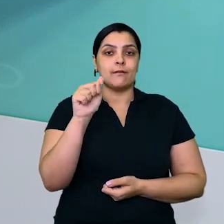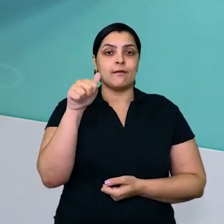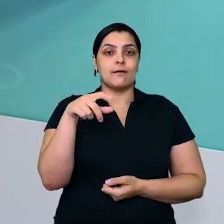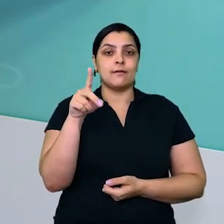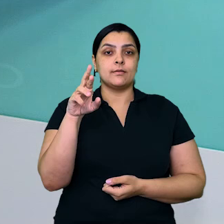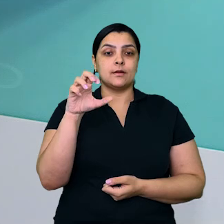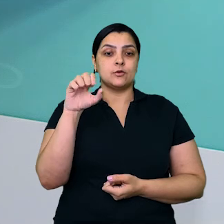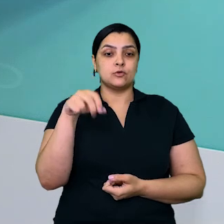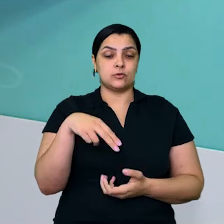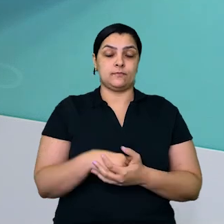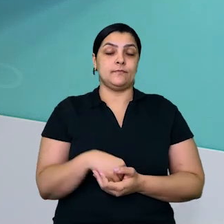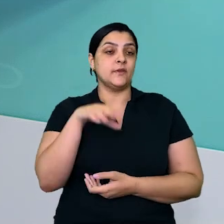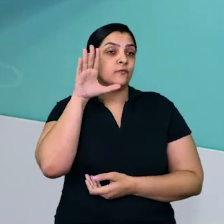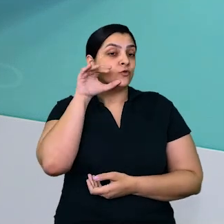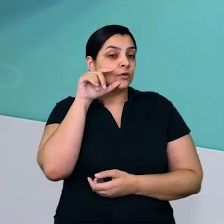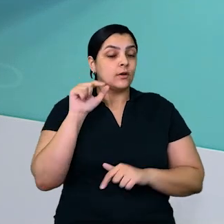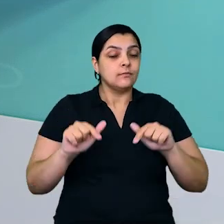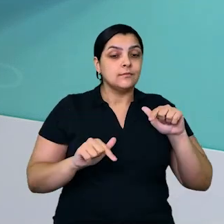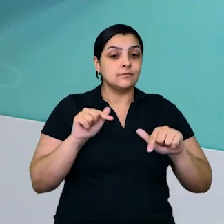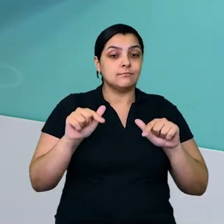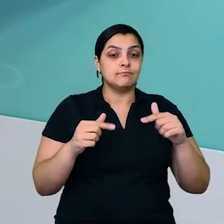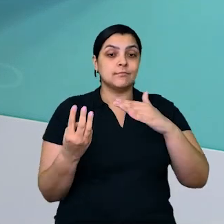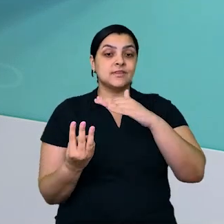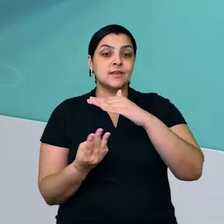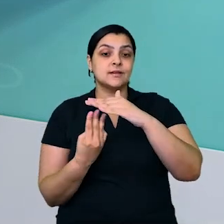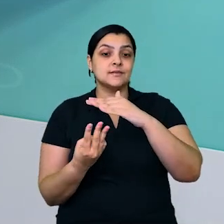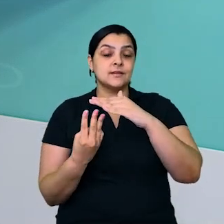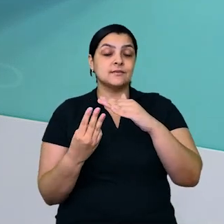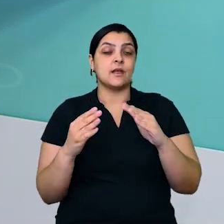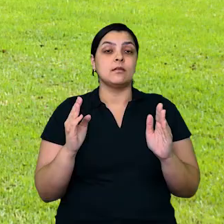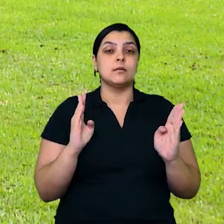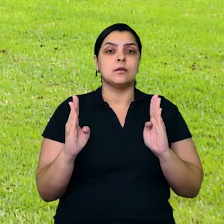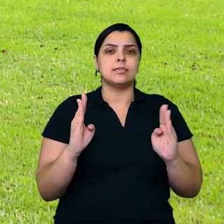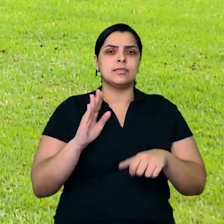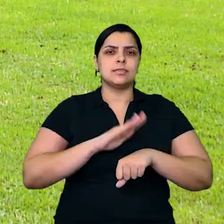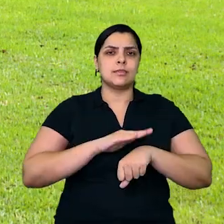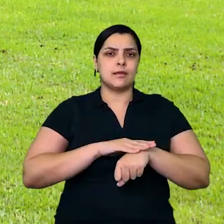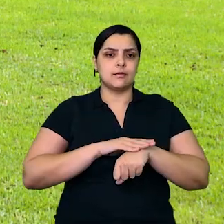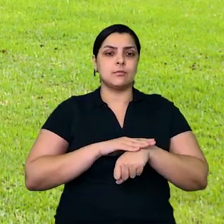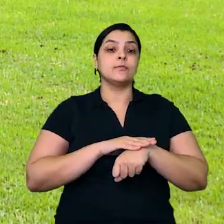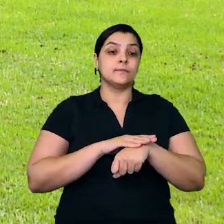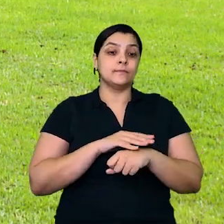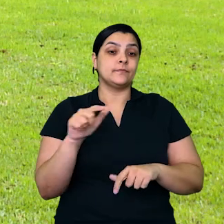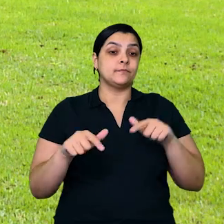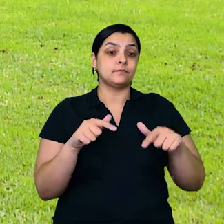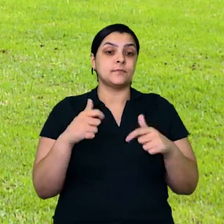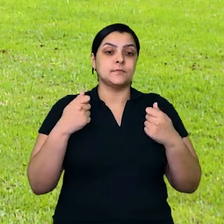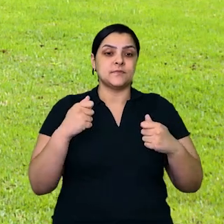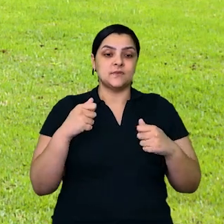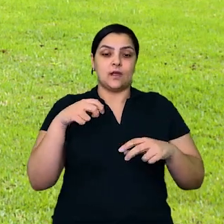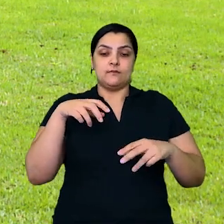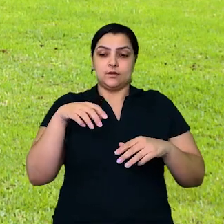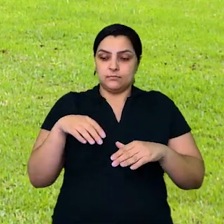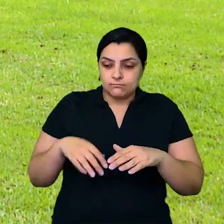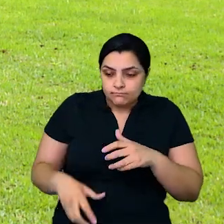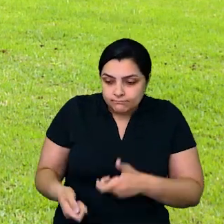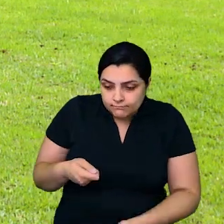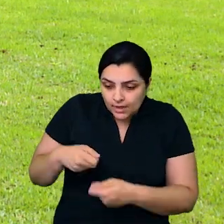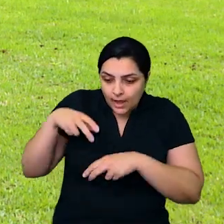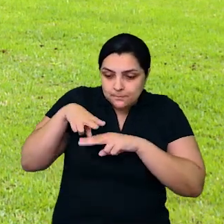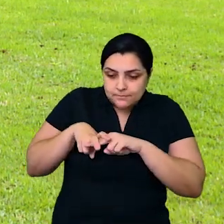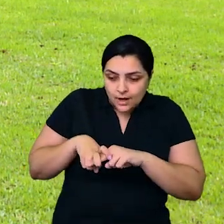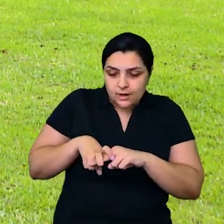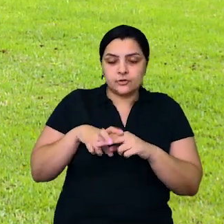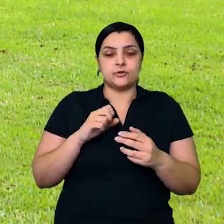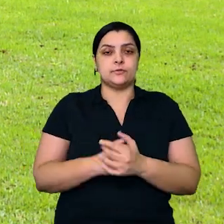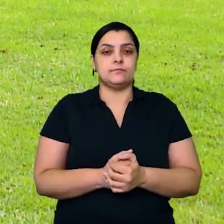Anderson. A trabalhadora disse que prestava serviços terceirizados temporários e que as atividades exigiam agachamentos constantes.